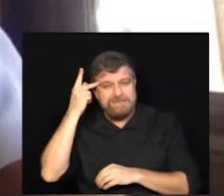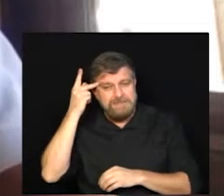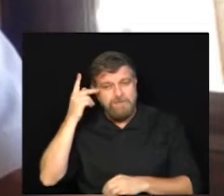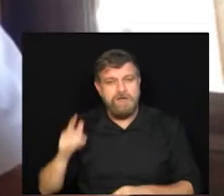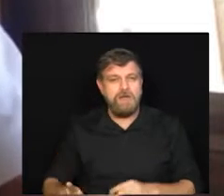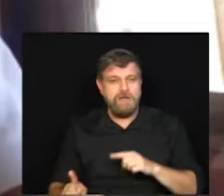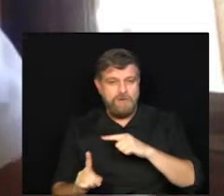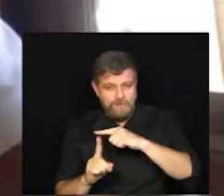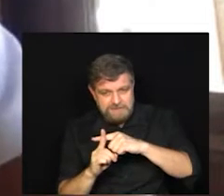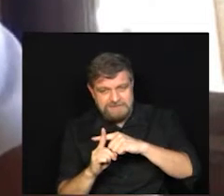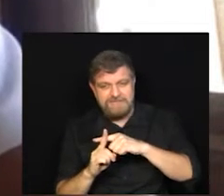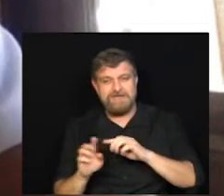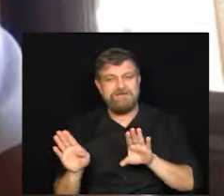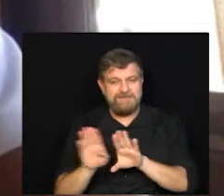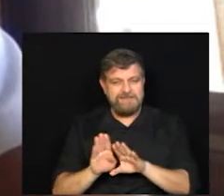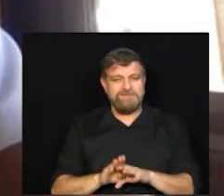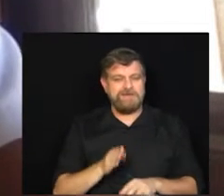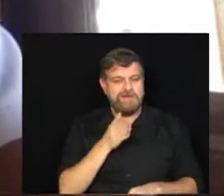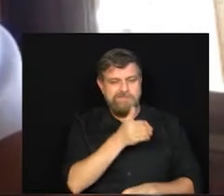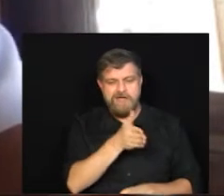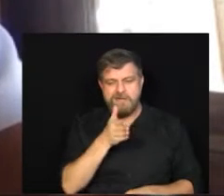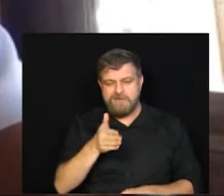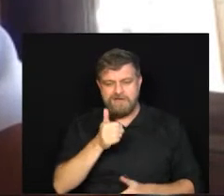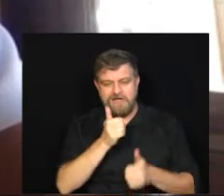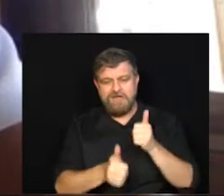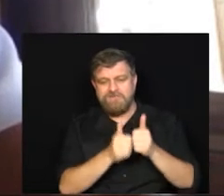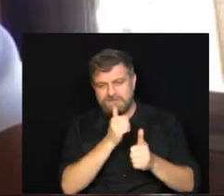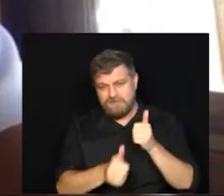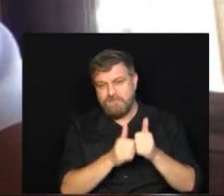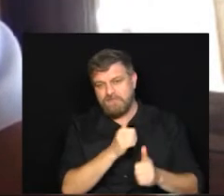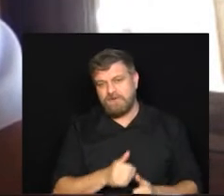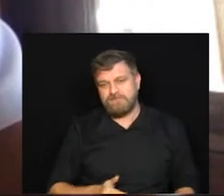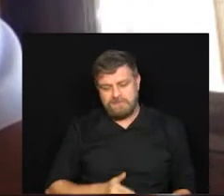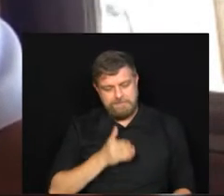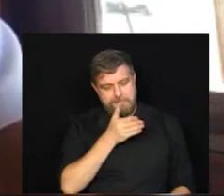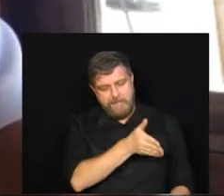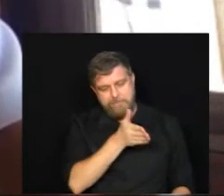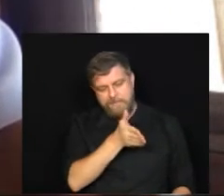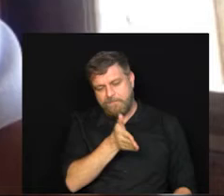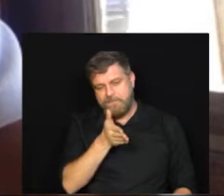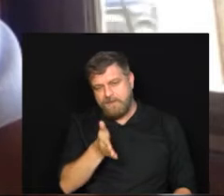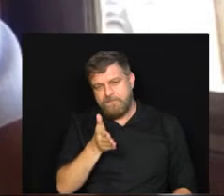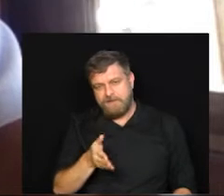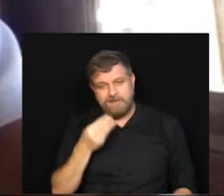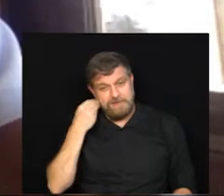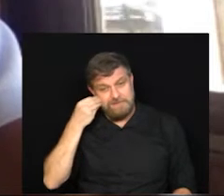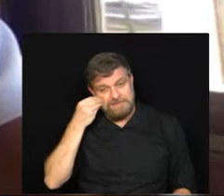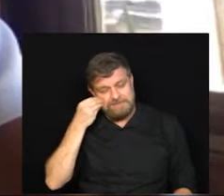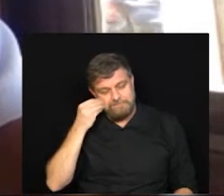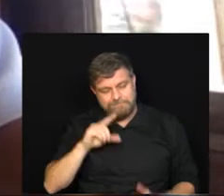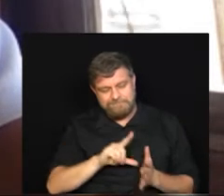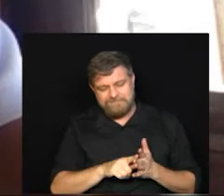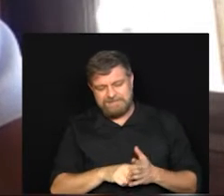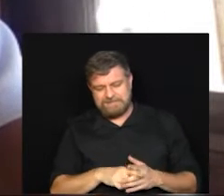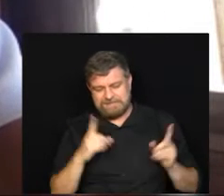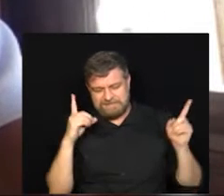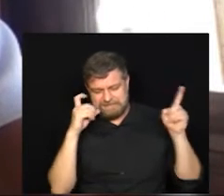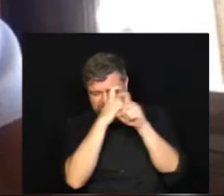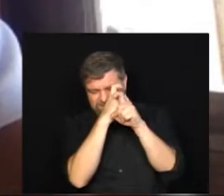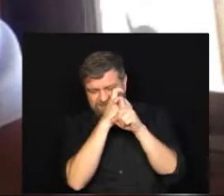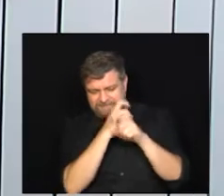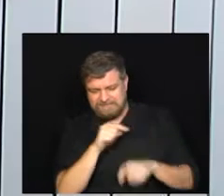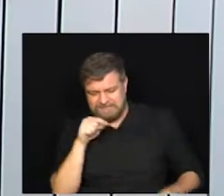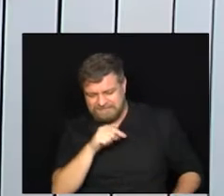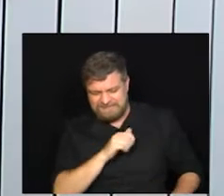Cruzeiro. Poxa, fiquei um então... tempo aí perdido no futebol. Olha que bacana. E depois viu a dificuldade que é, né,